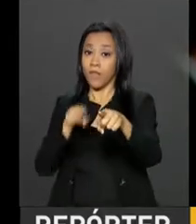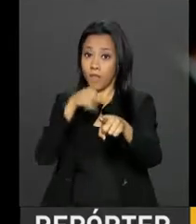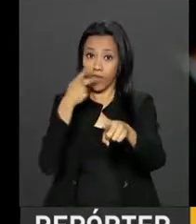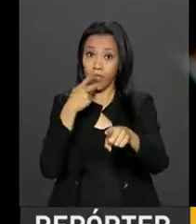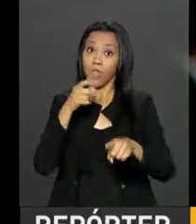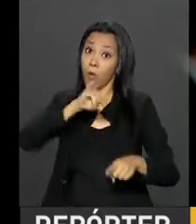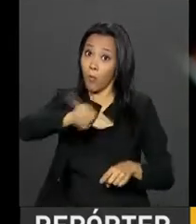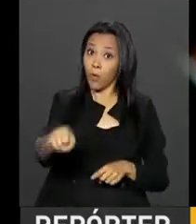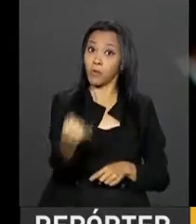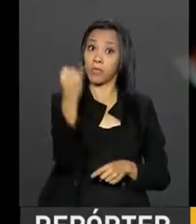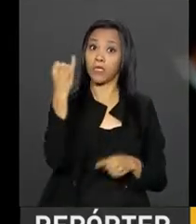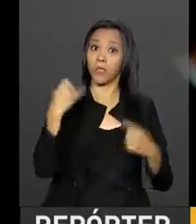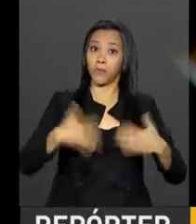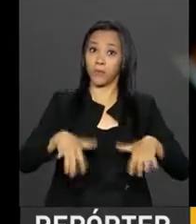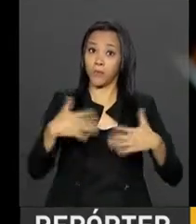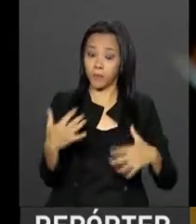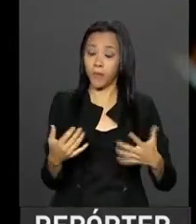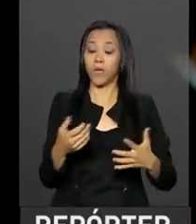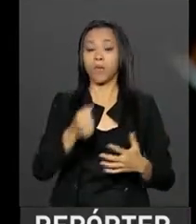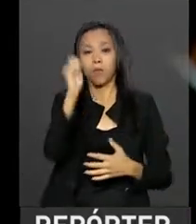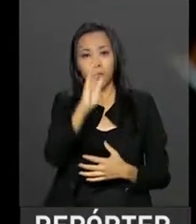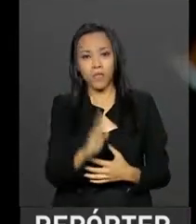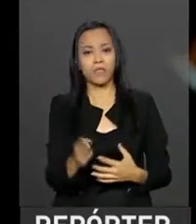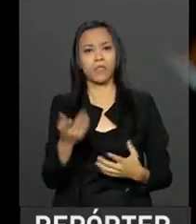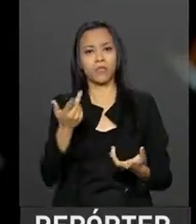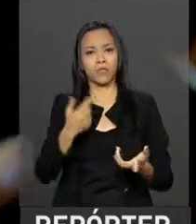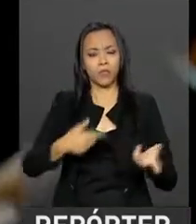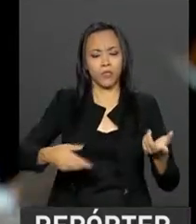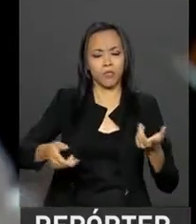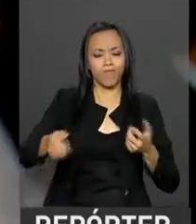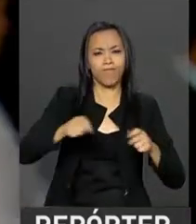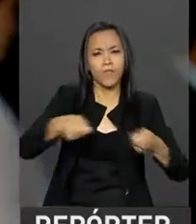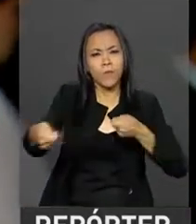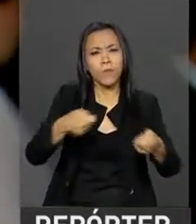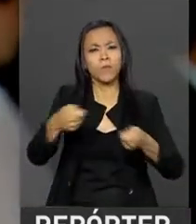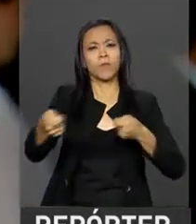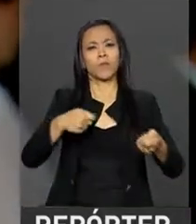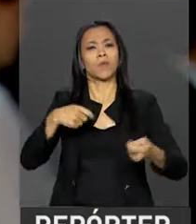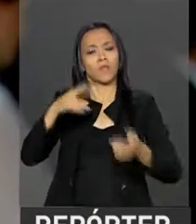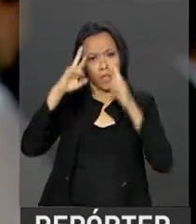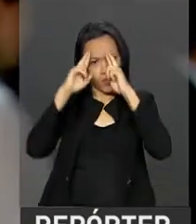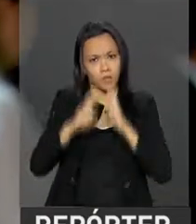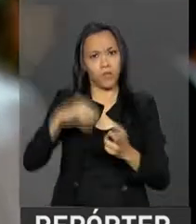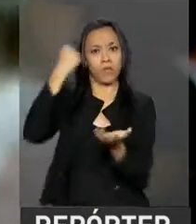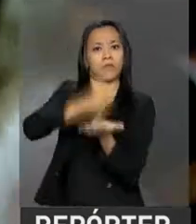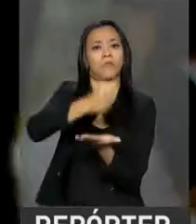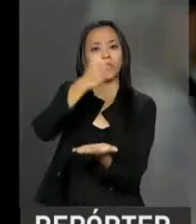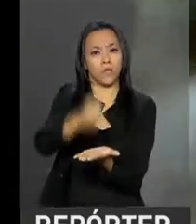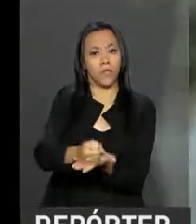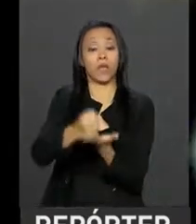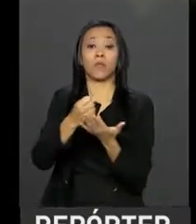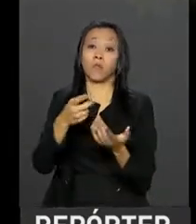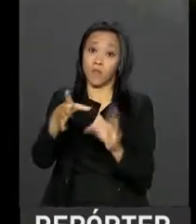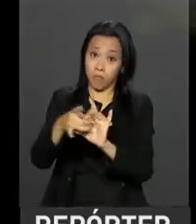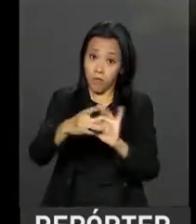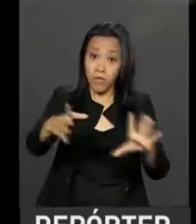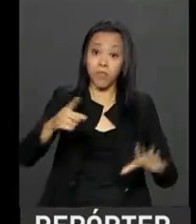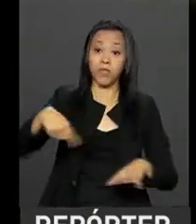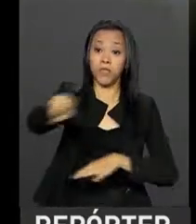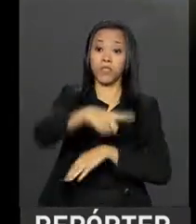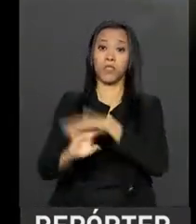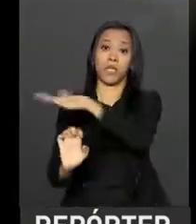modernizar e alavancar novos negócios com estabilidade com segurança jurídica e permite que o investidor possa